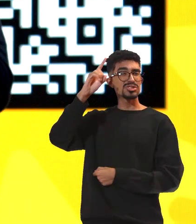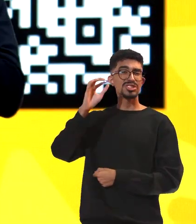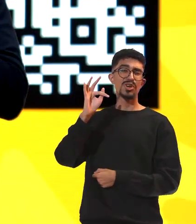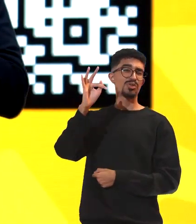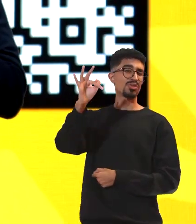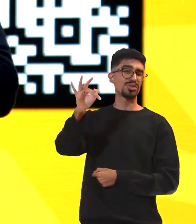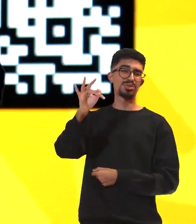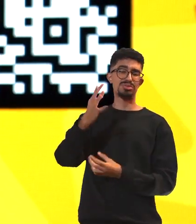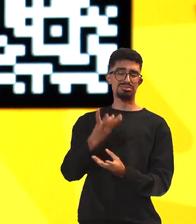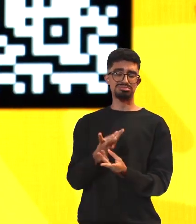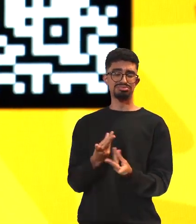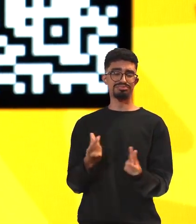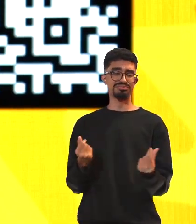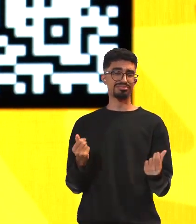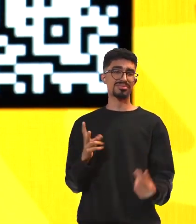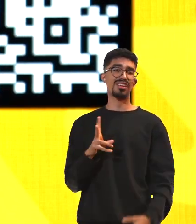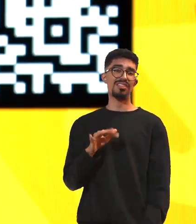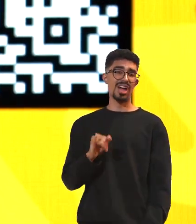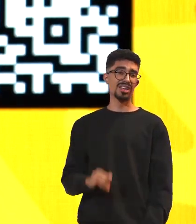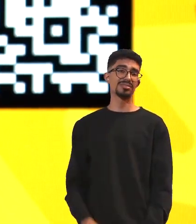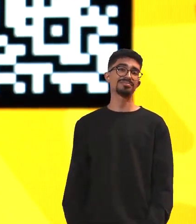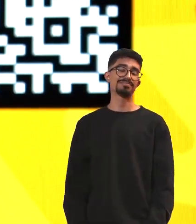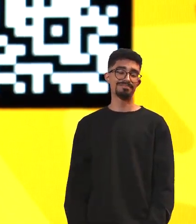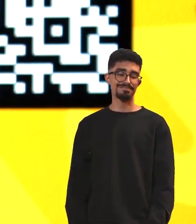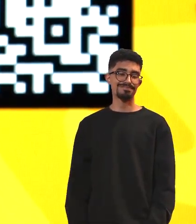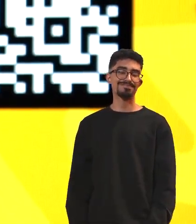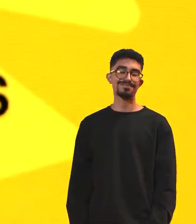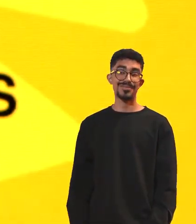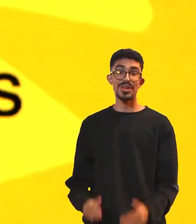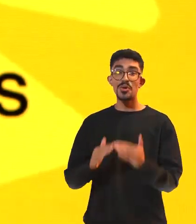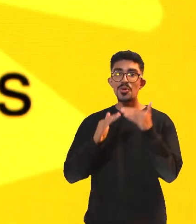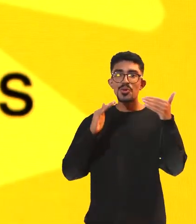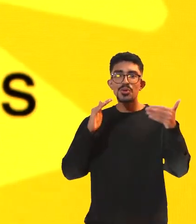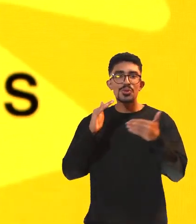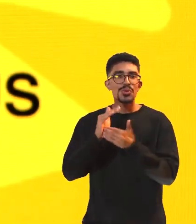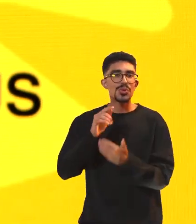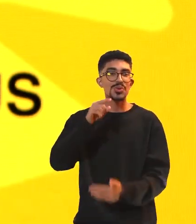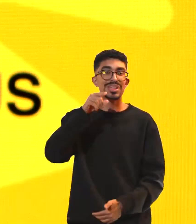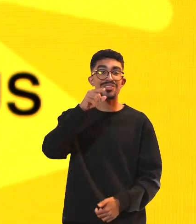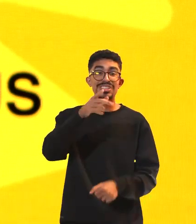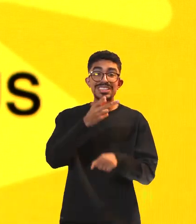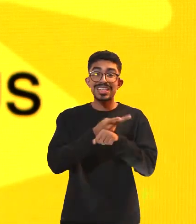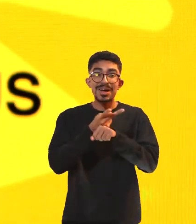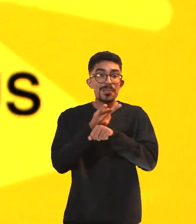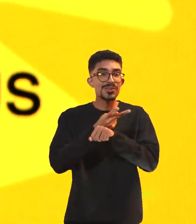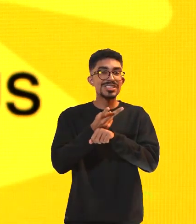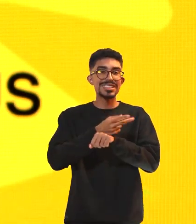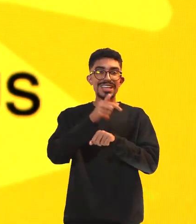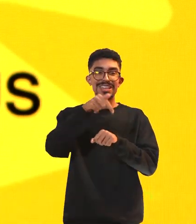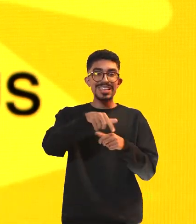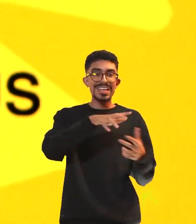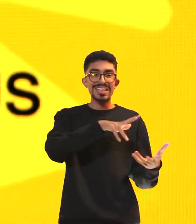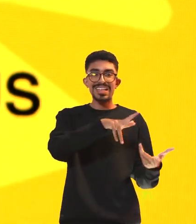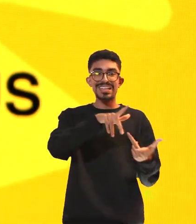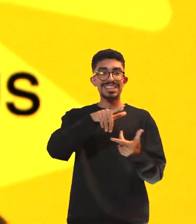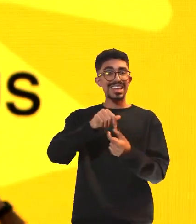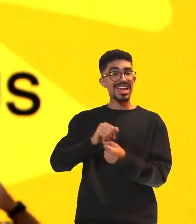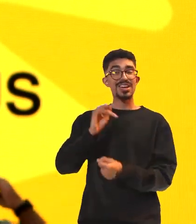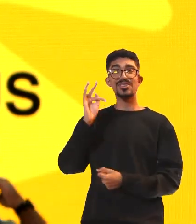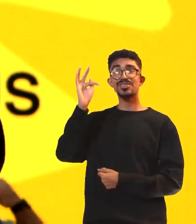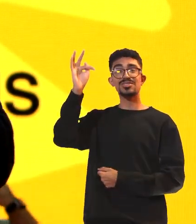é isso que vai acontecer um dia. Tudo que você está correndo atrás, que não é eterno, perdeu o